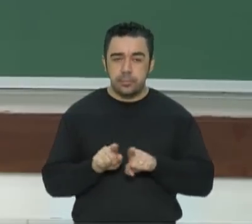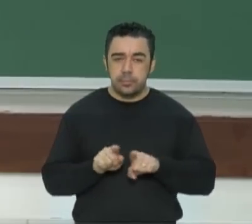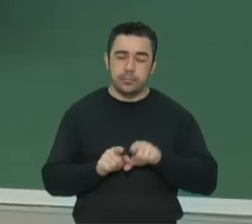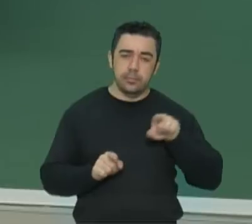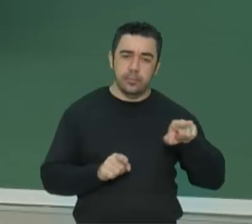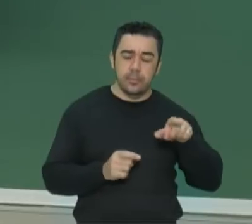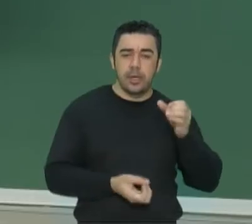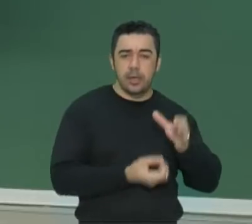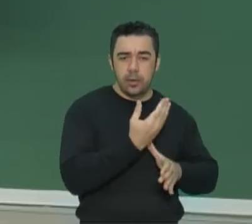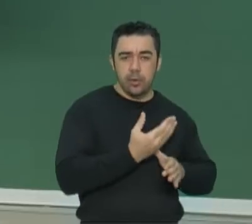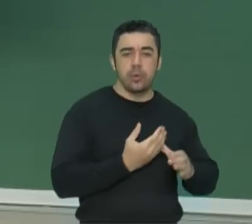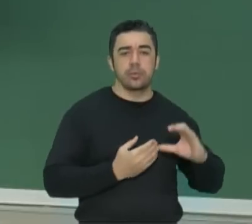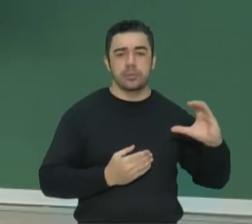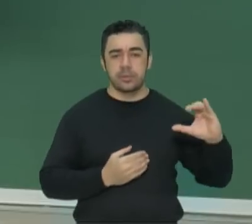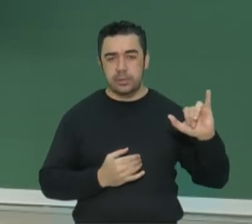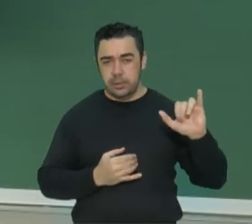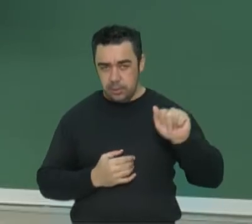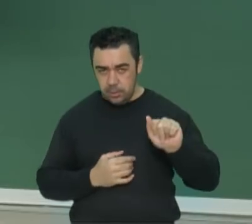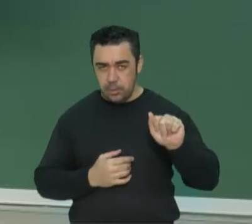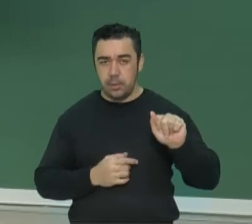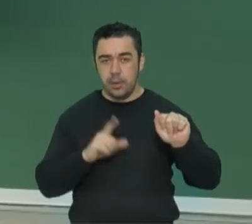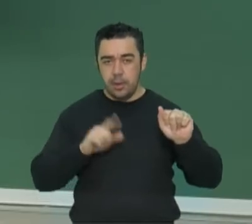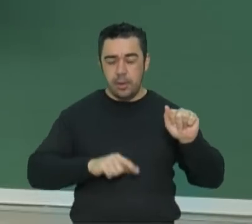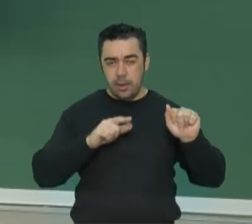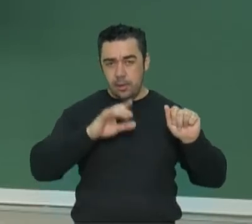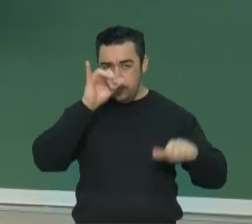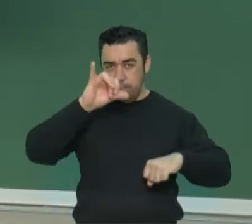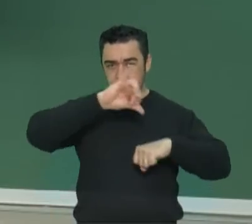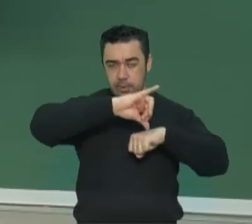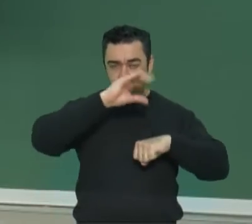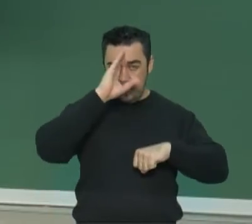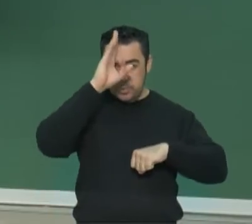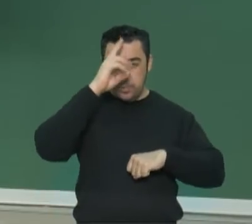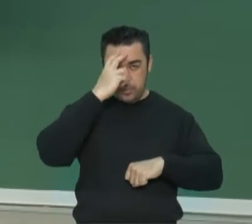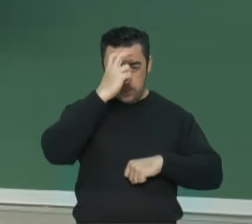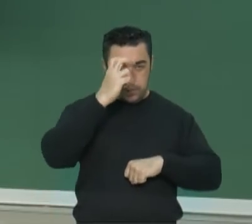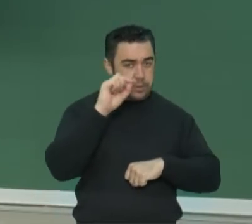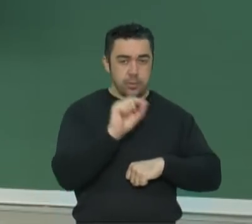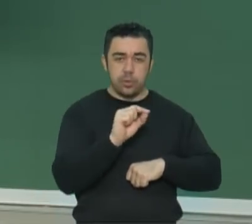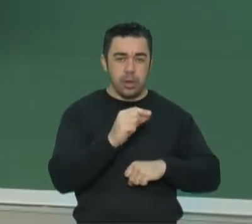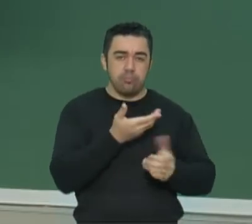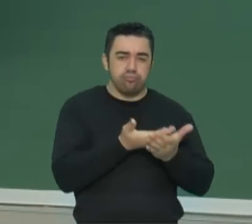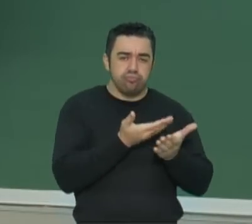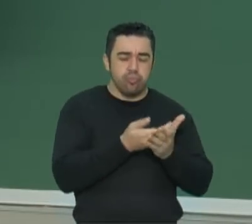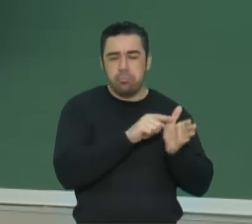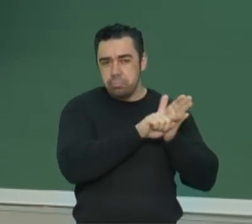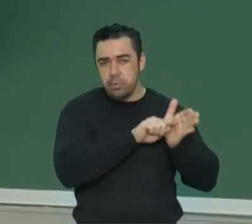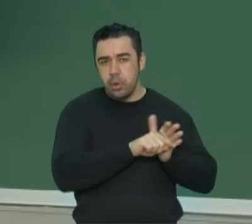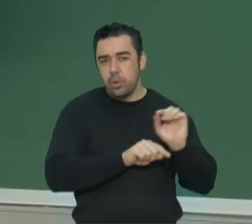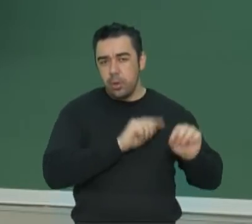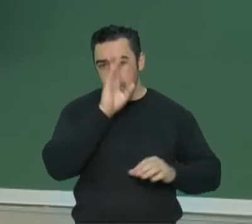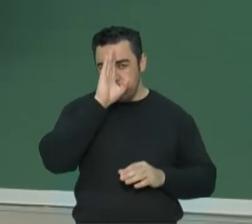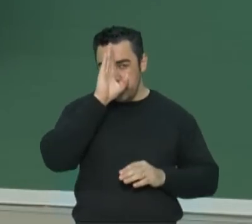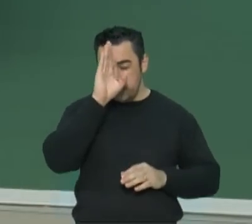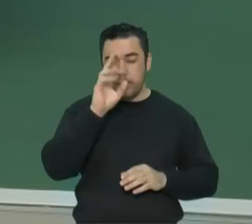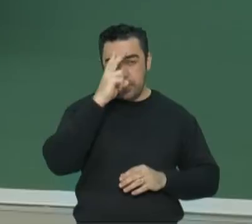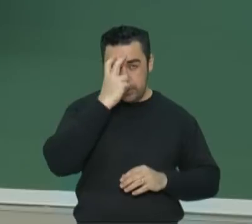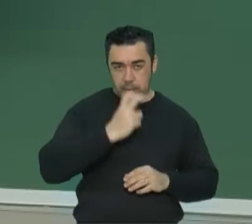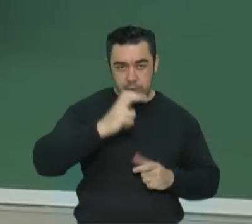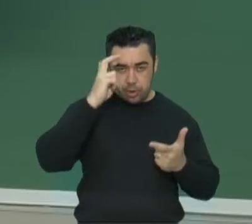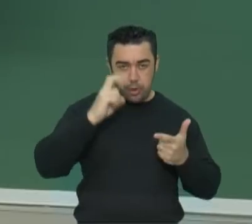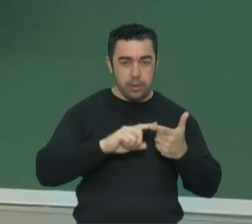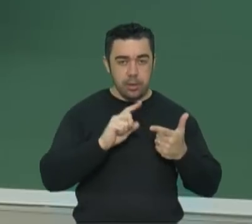Estados Unidos, que criou a Agência Central de Inteligência, que tinha como funções principais inteligência e